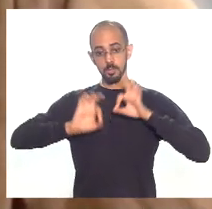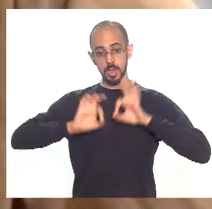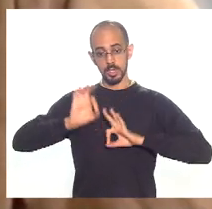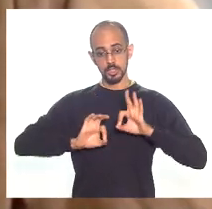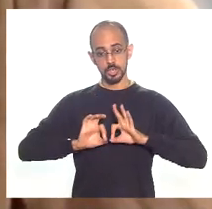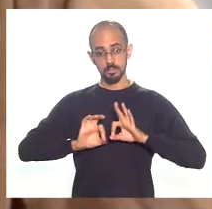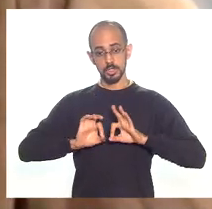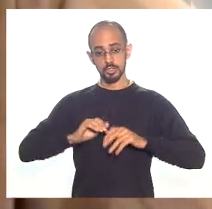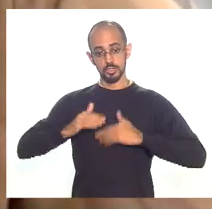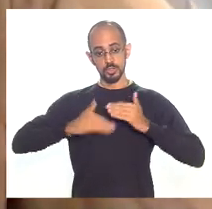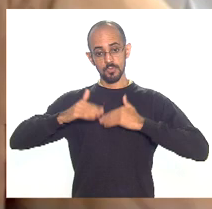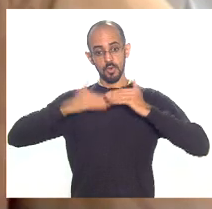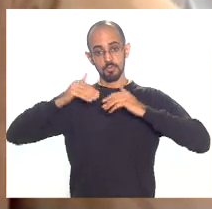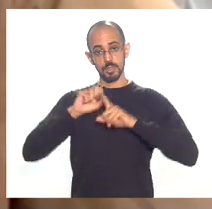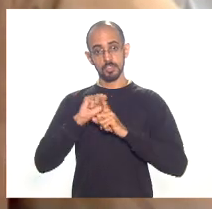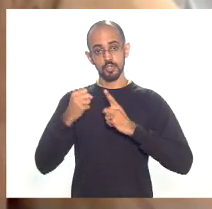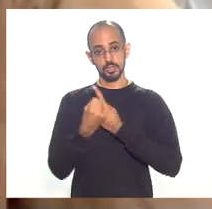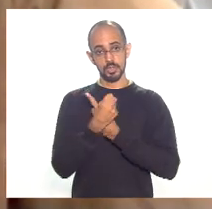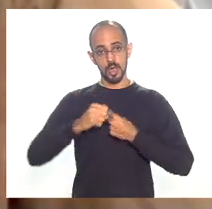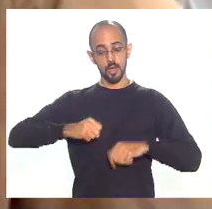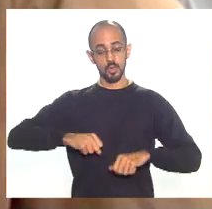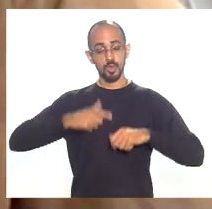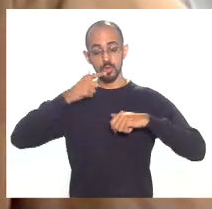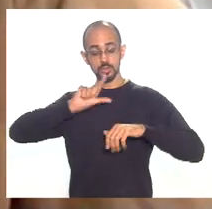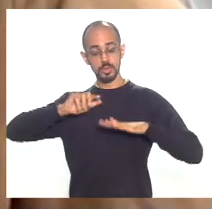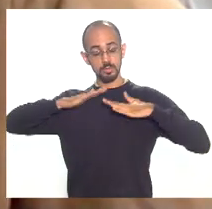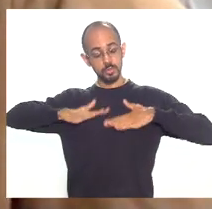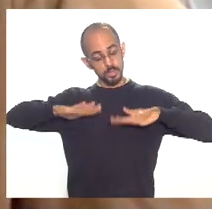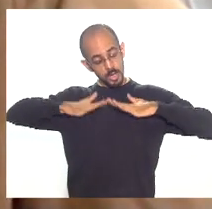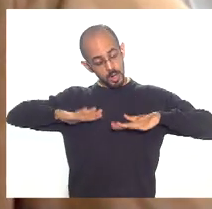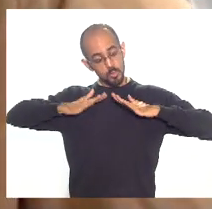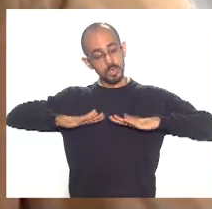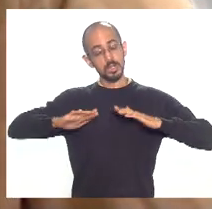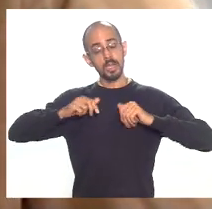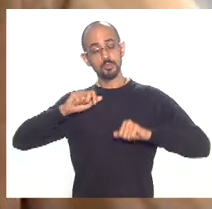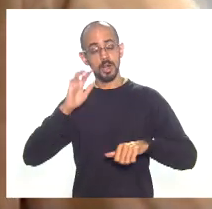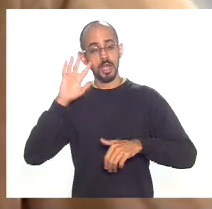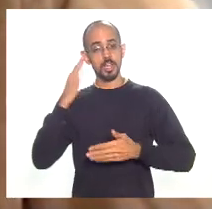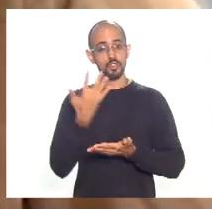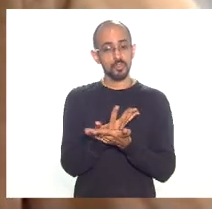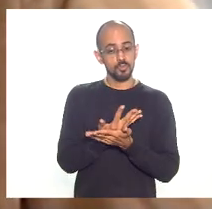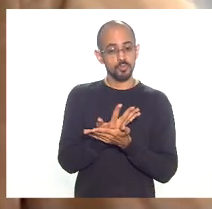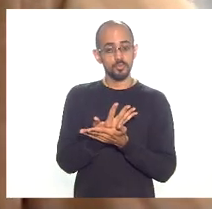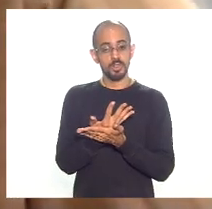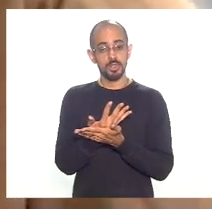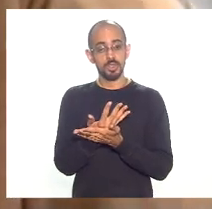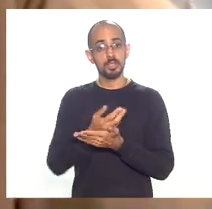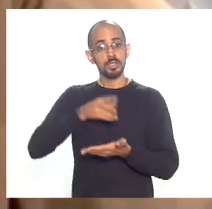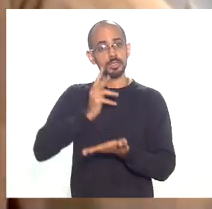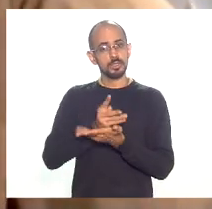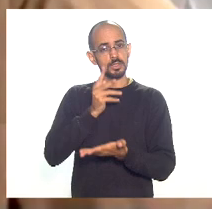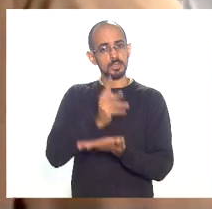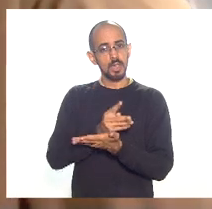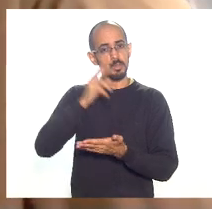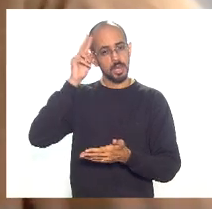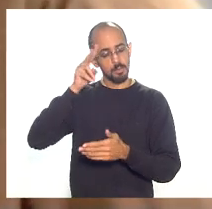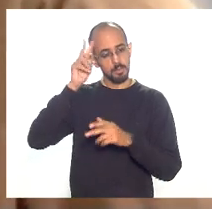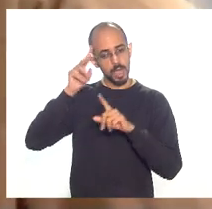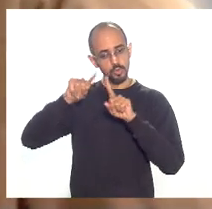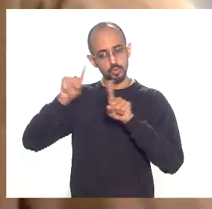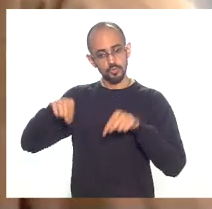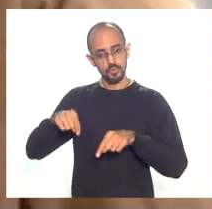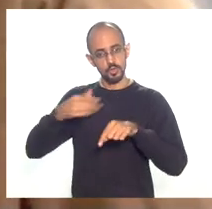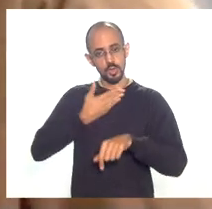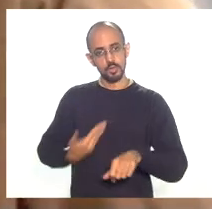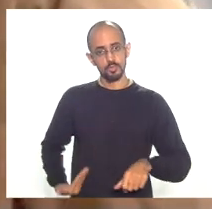econômico social e tenhamos tranquilidade para decidir sempre lembrando dos servidores públicos e aí